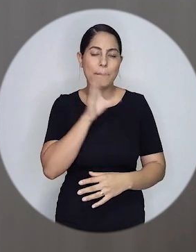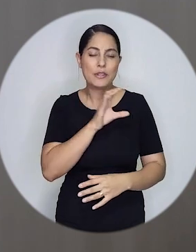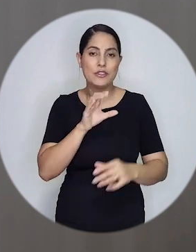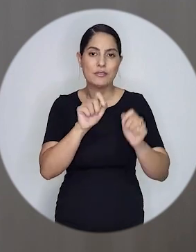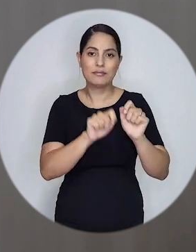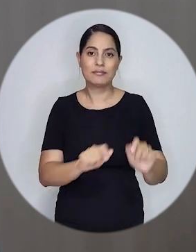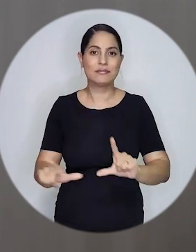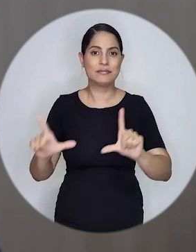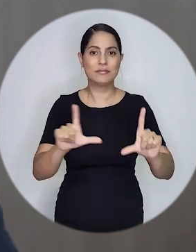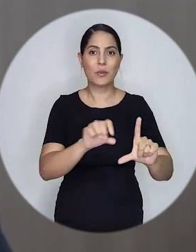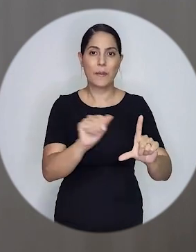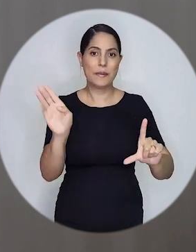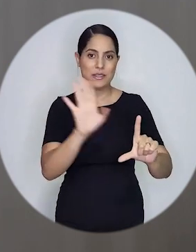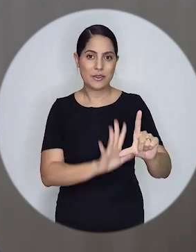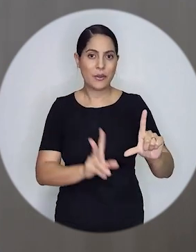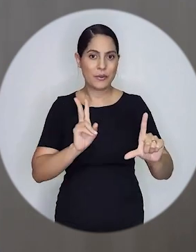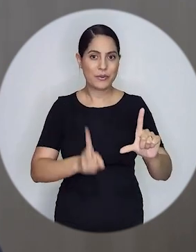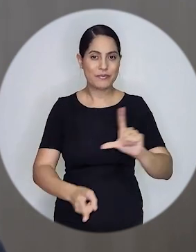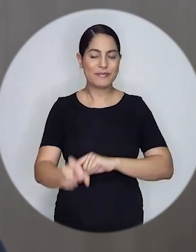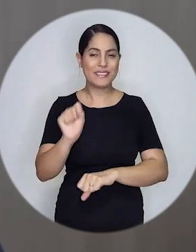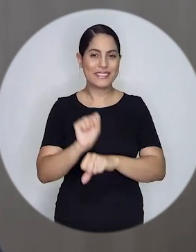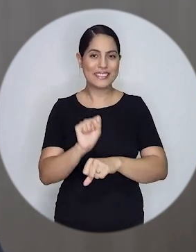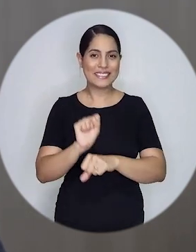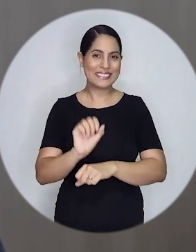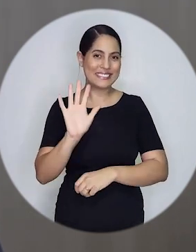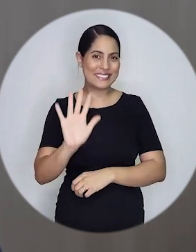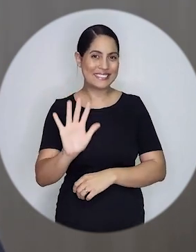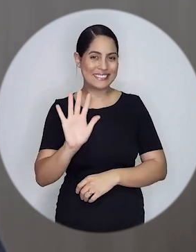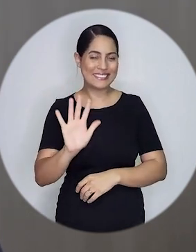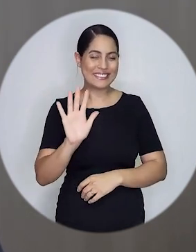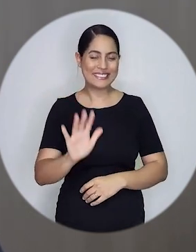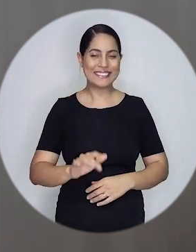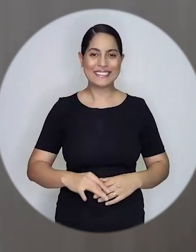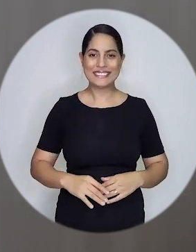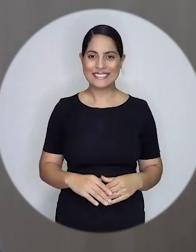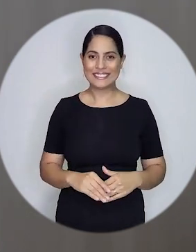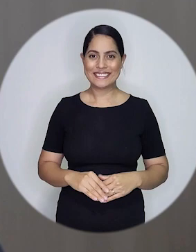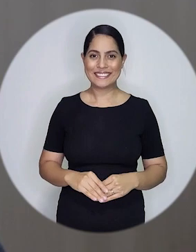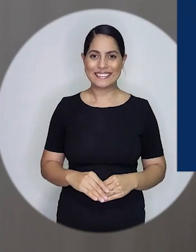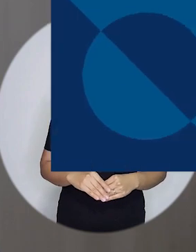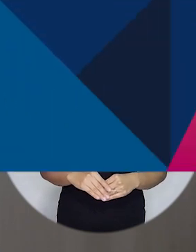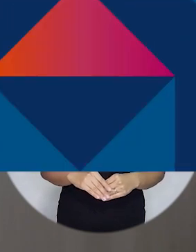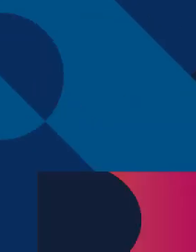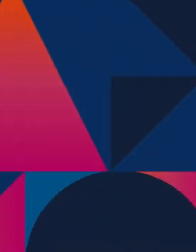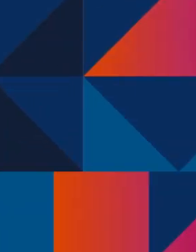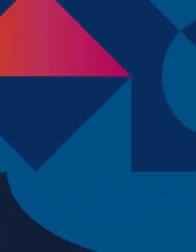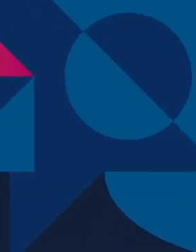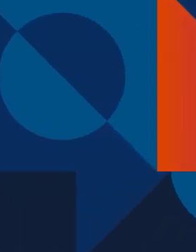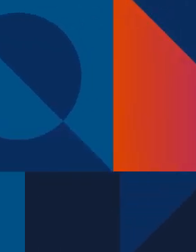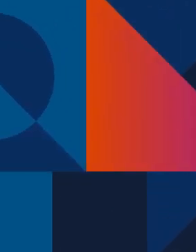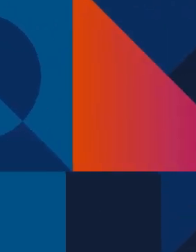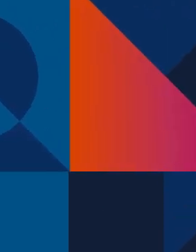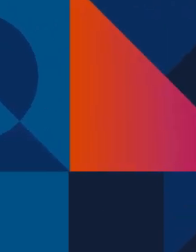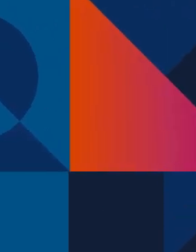para um rápido intervalo e voltamos na sequência com mais destaques da OAB Nacional. Não saia daí.